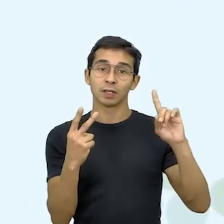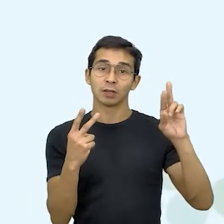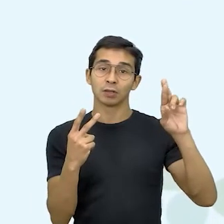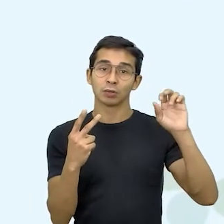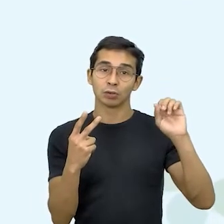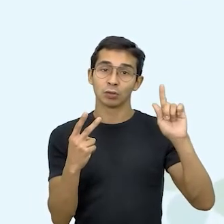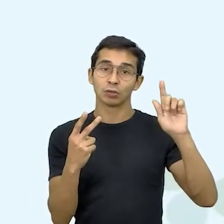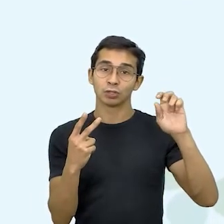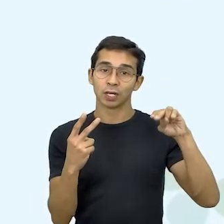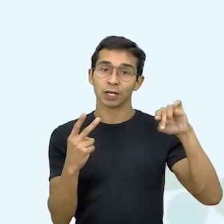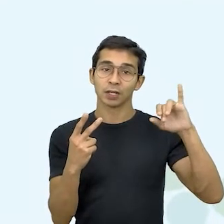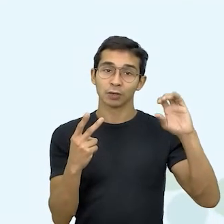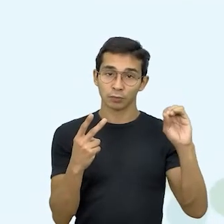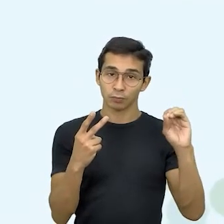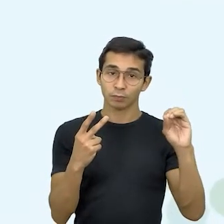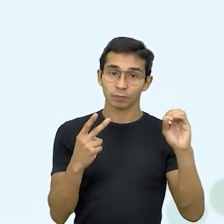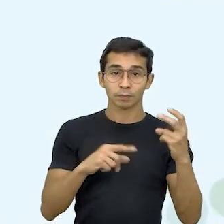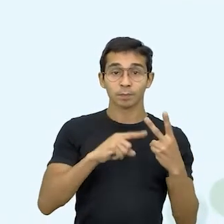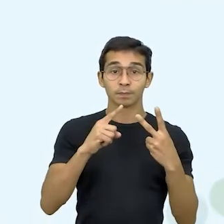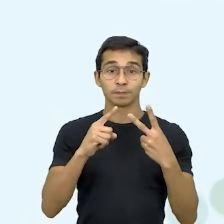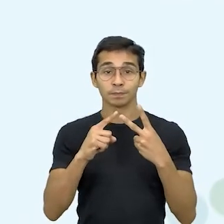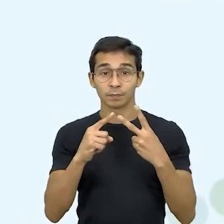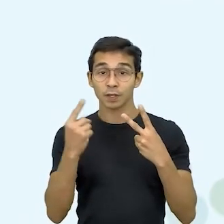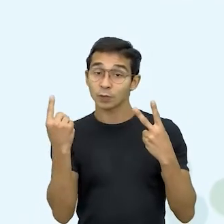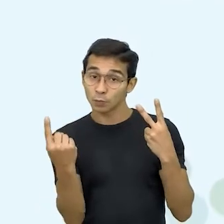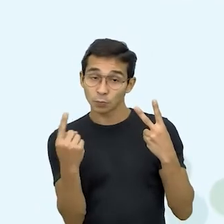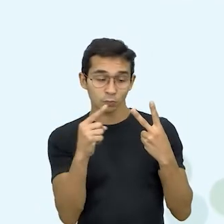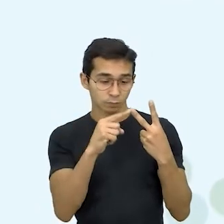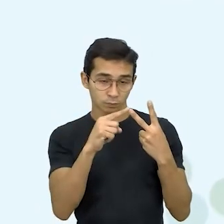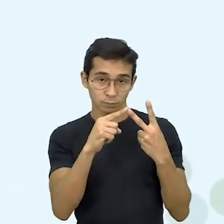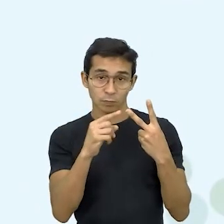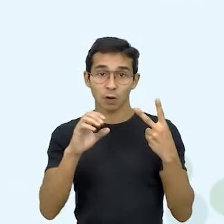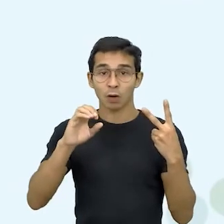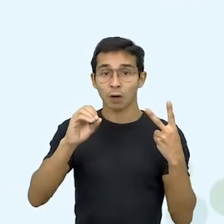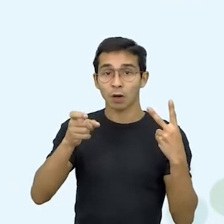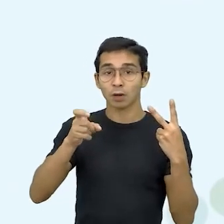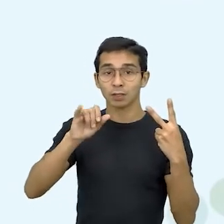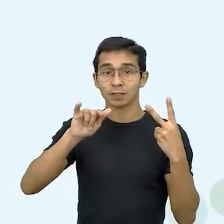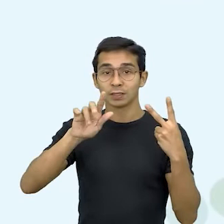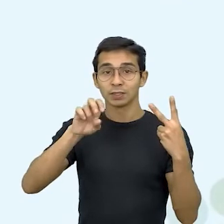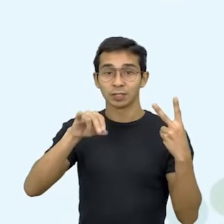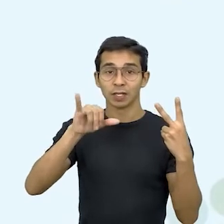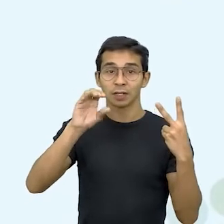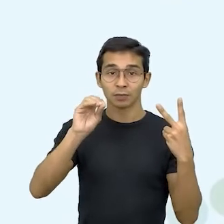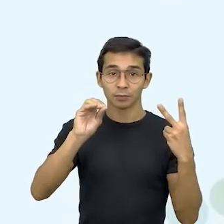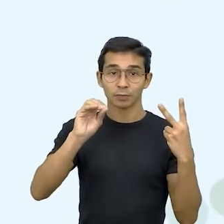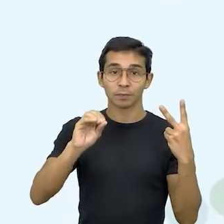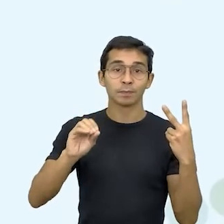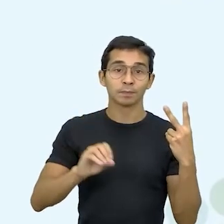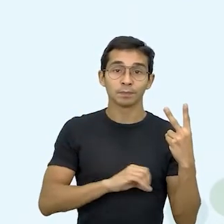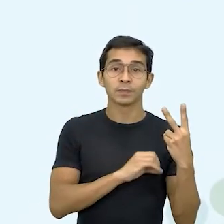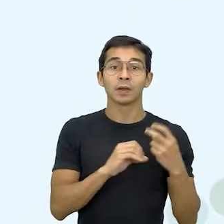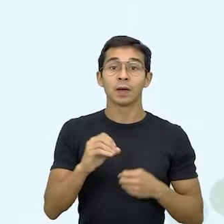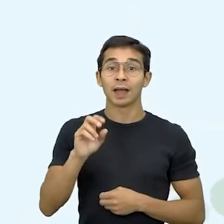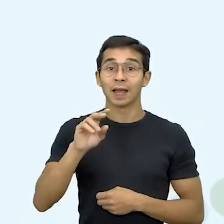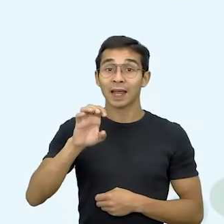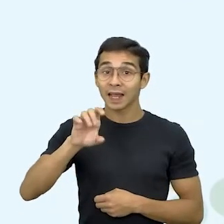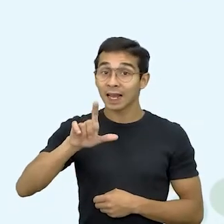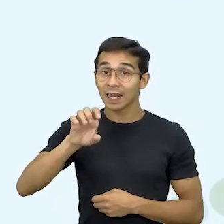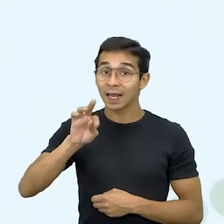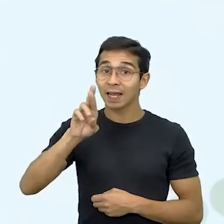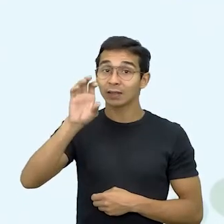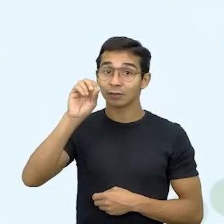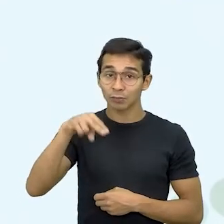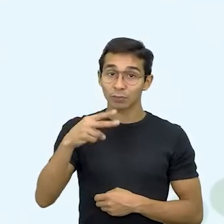covalentemente a um átomo de oxigênio, onde existe 2 pares de elétrons sendo compartilhados por eles,